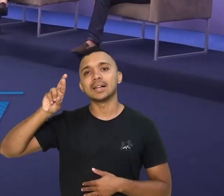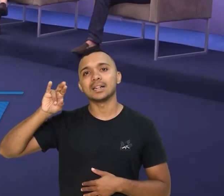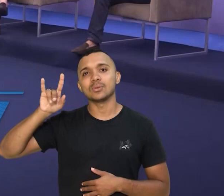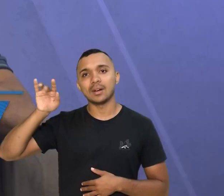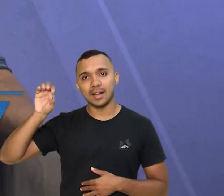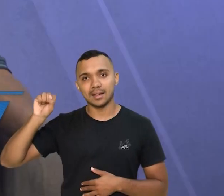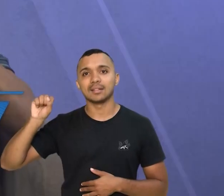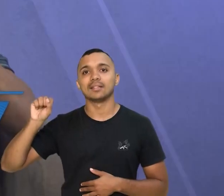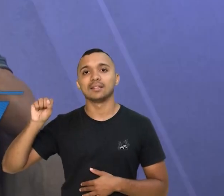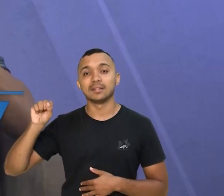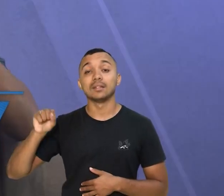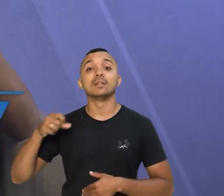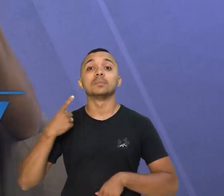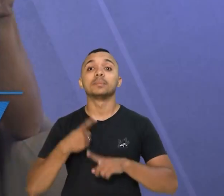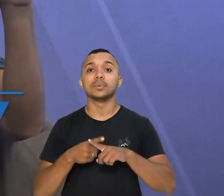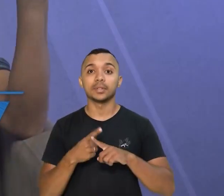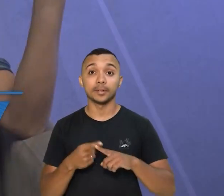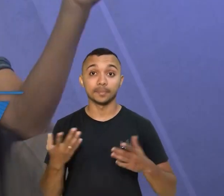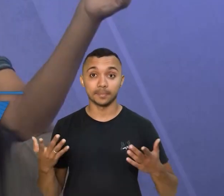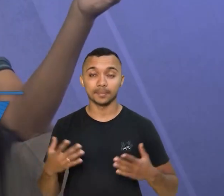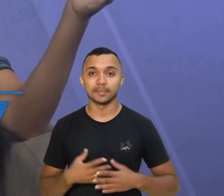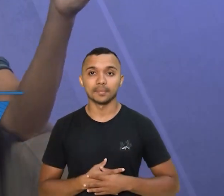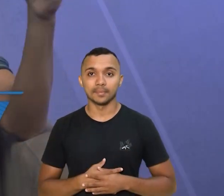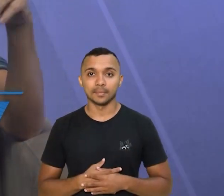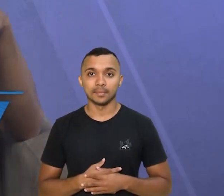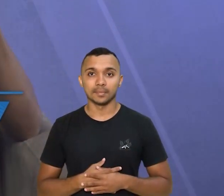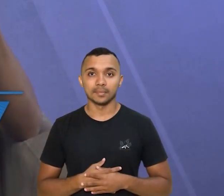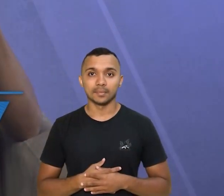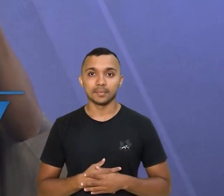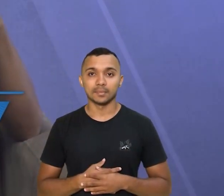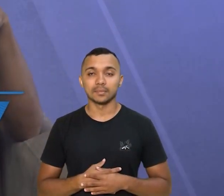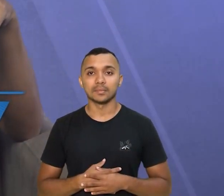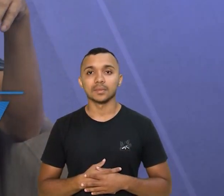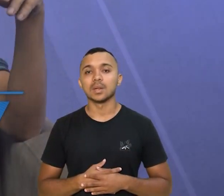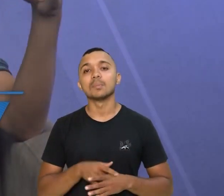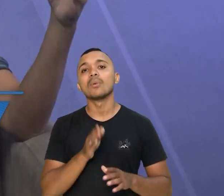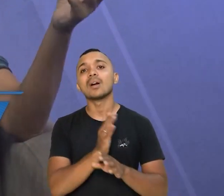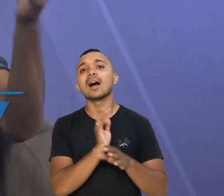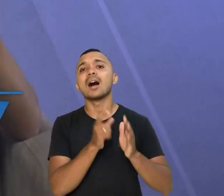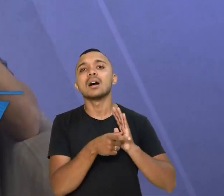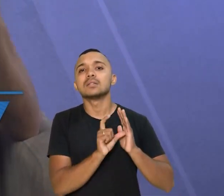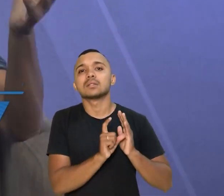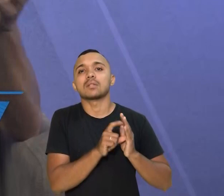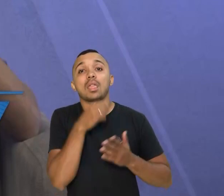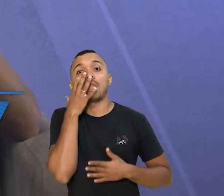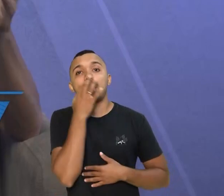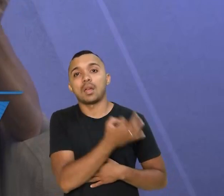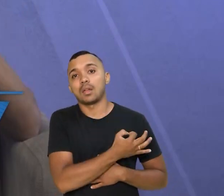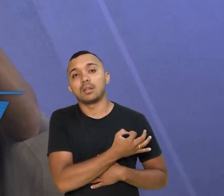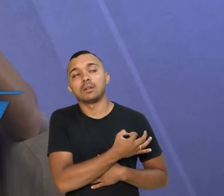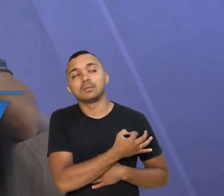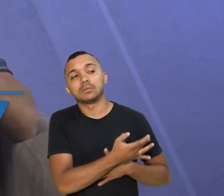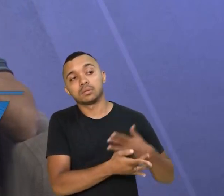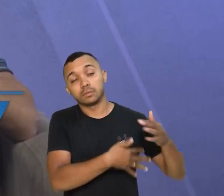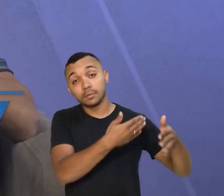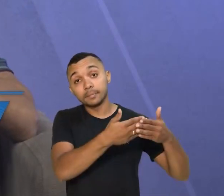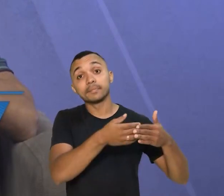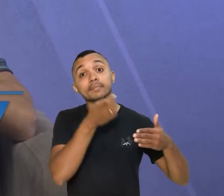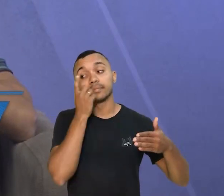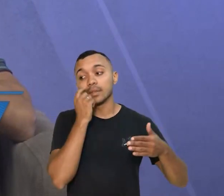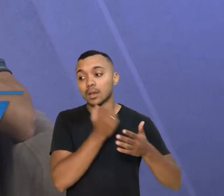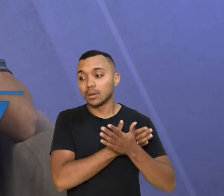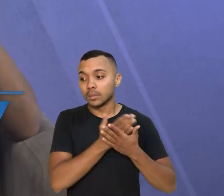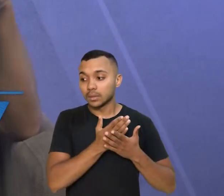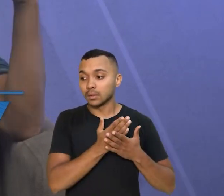desonerando. Por quê? Porque foi enfrentar times que ele não tinha enfrentado. E aí começou a coisa